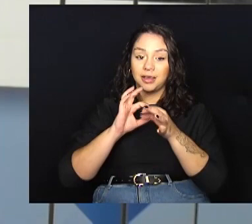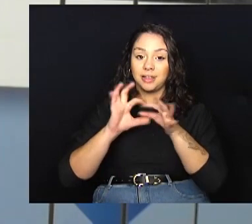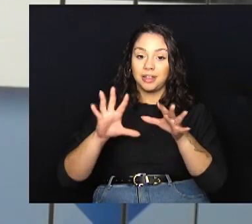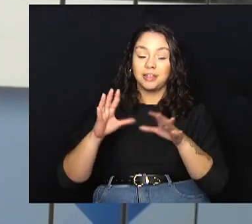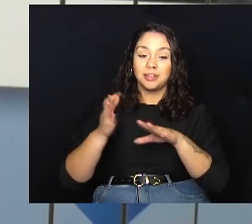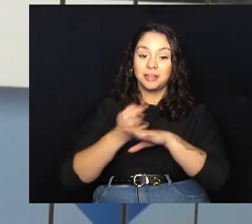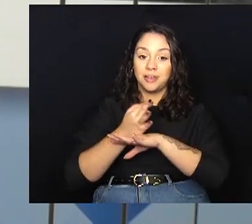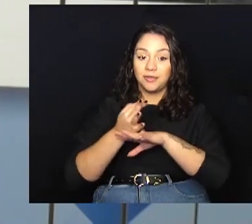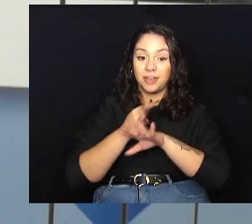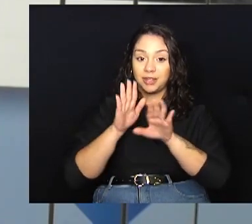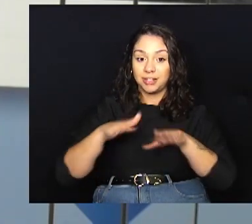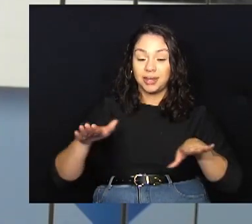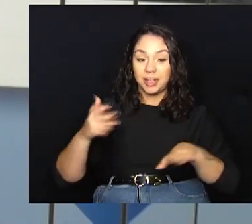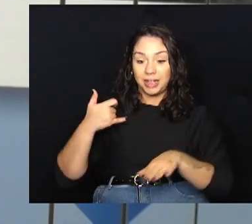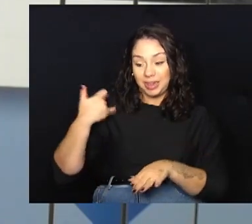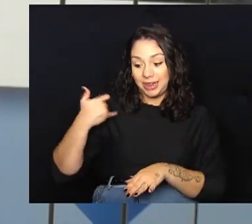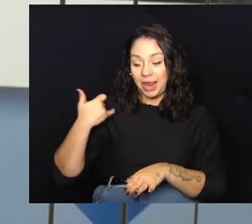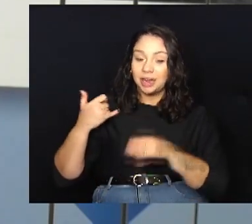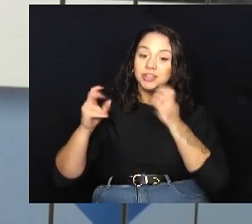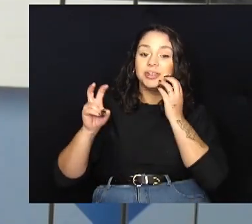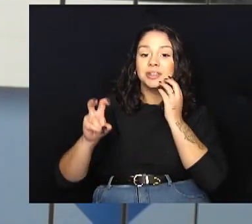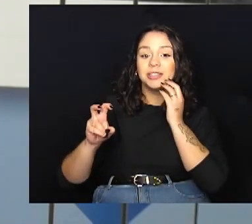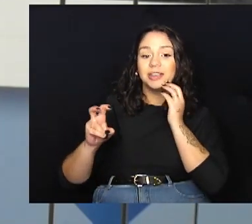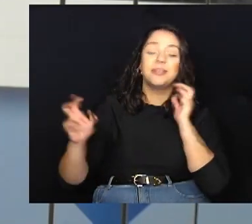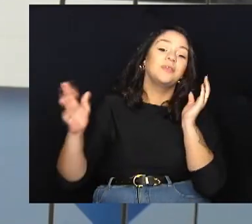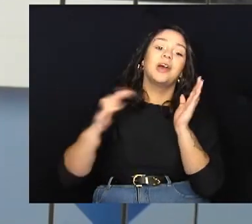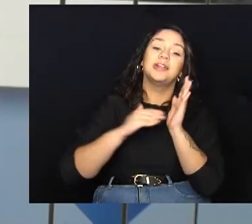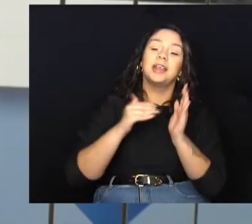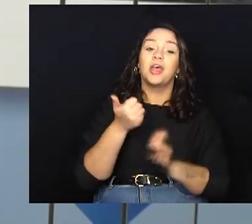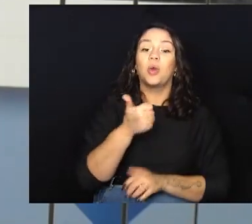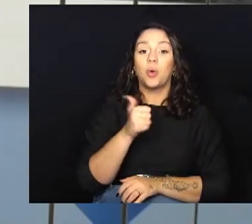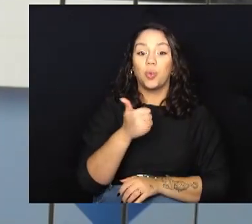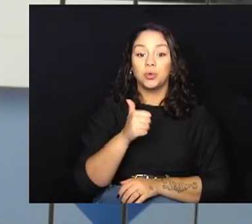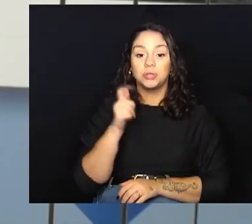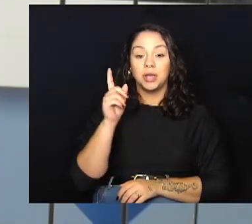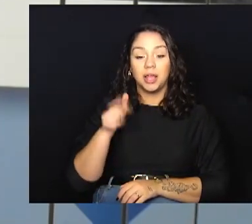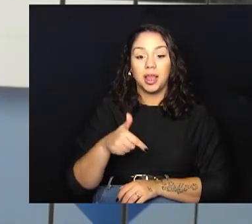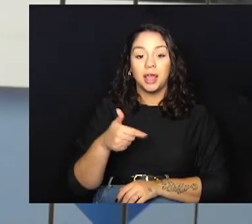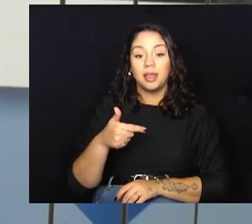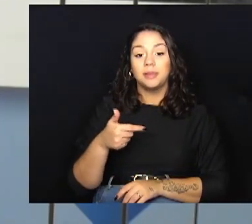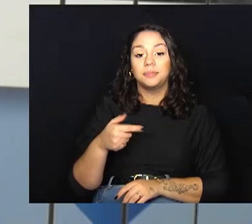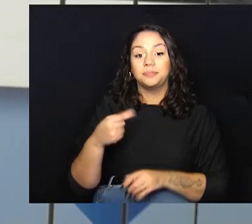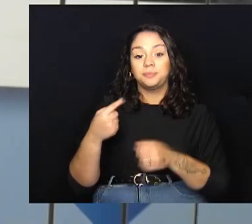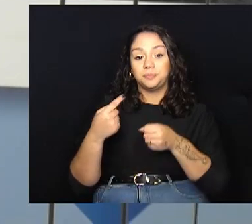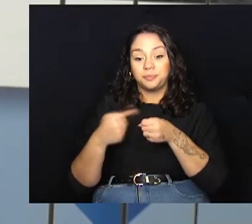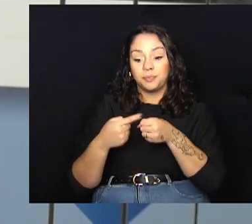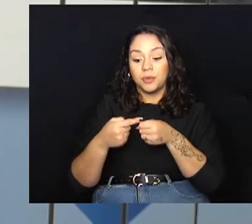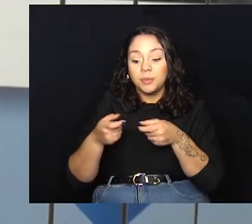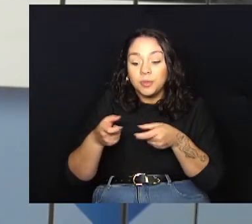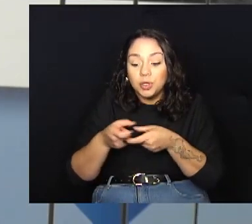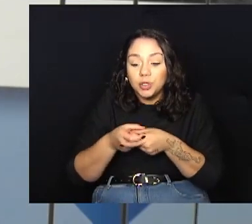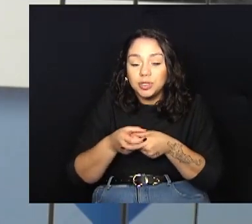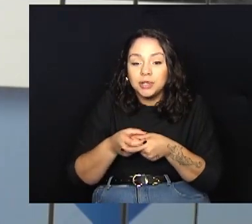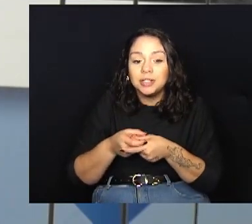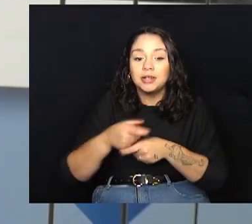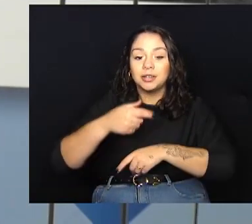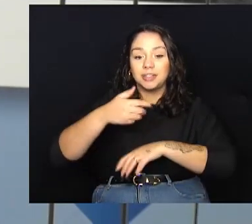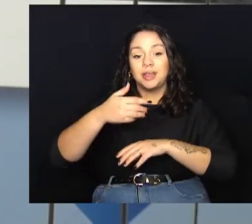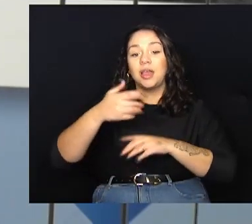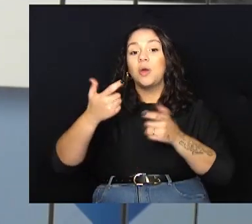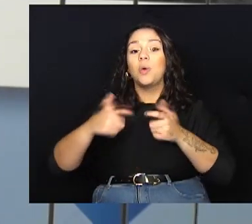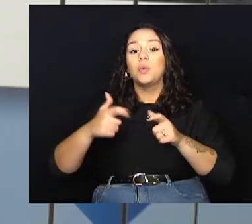das Crianças com idade entre 5 e 11 anos é a minha cidade da emdec que fica na Vila Industrial